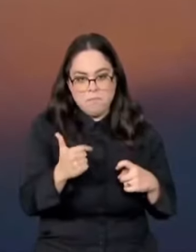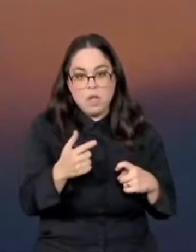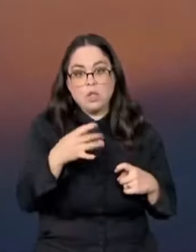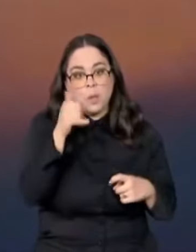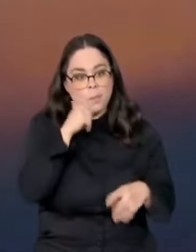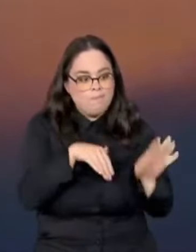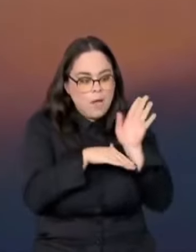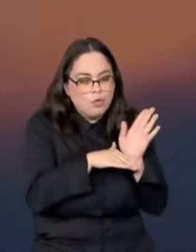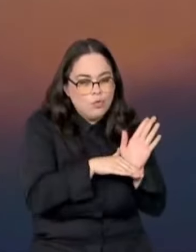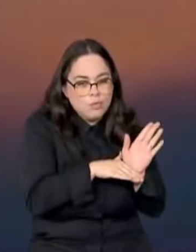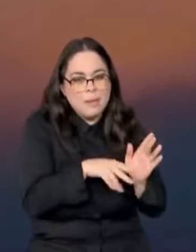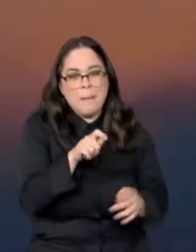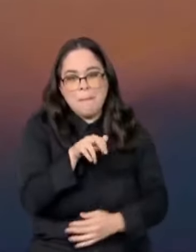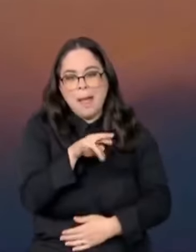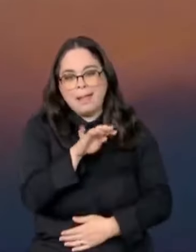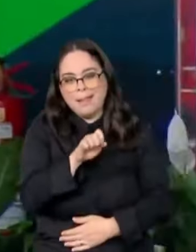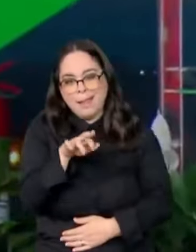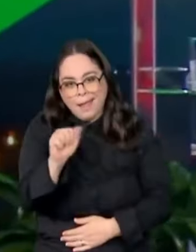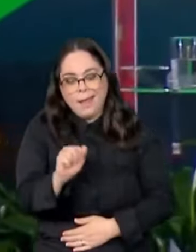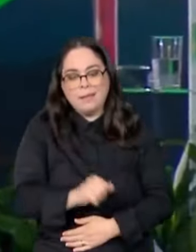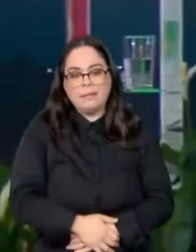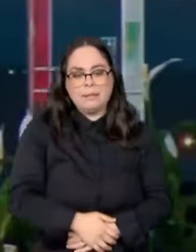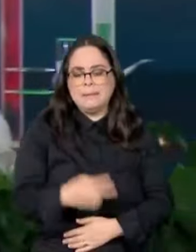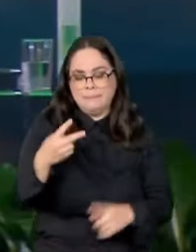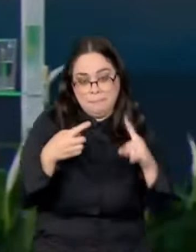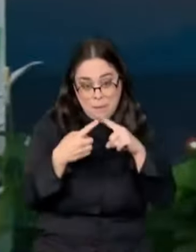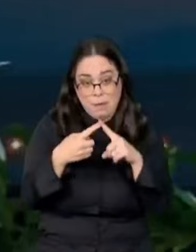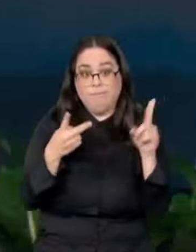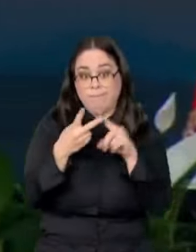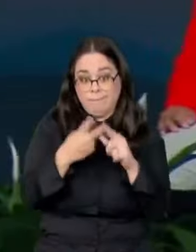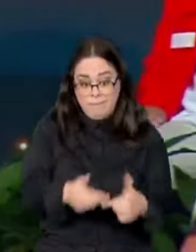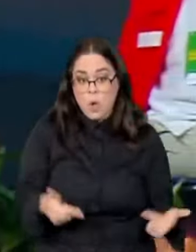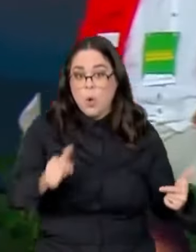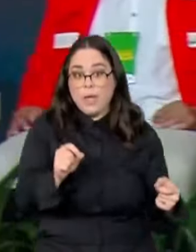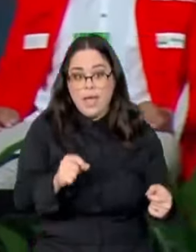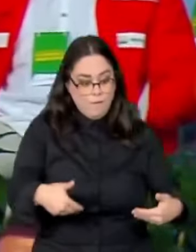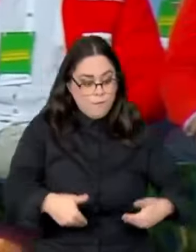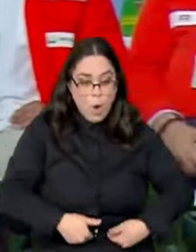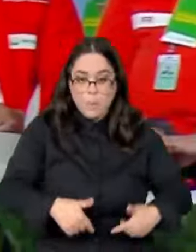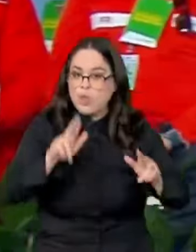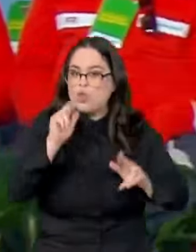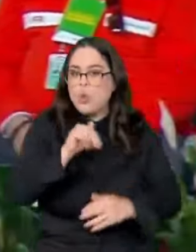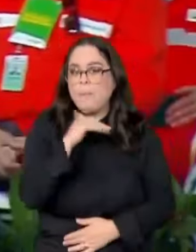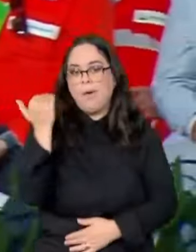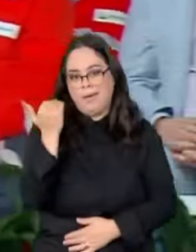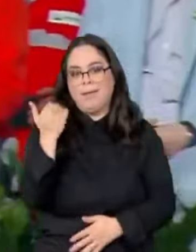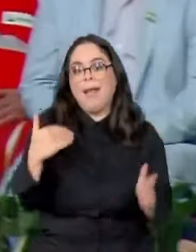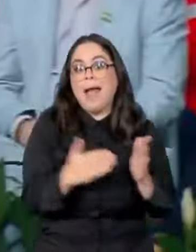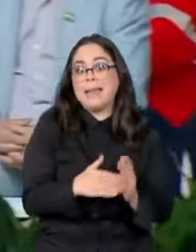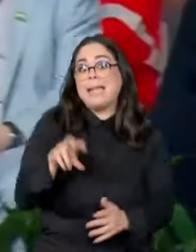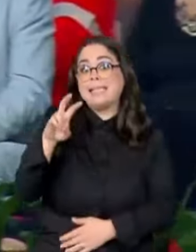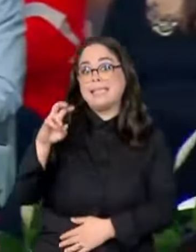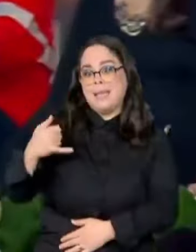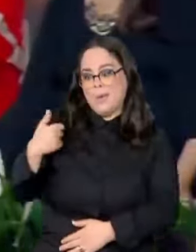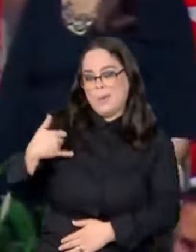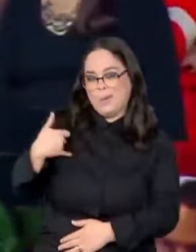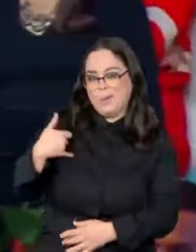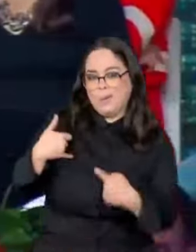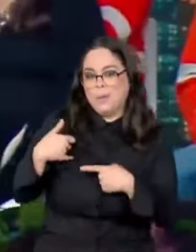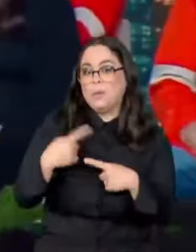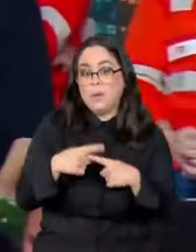parteira. A segunda sorte que eu tive, Magda, foi não morrer de fome até completar 5 anos de idade,